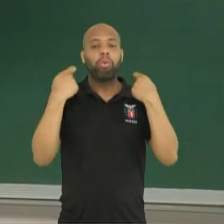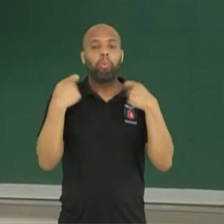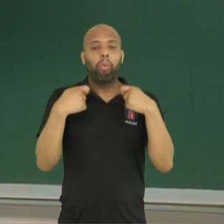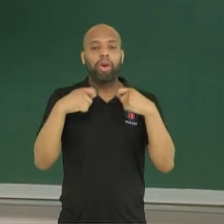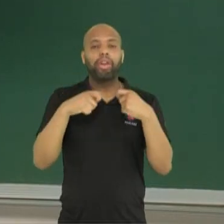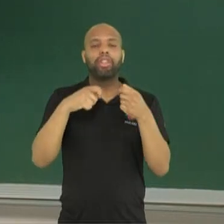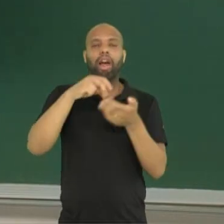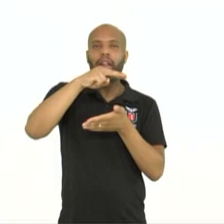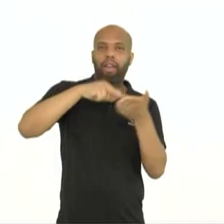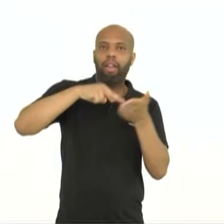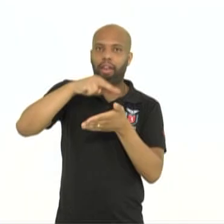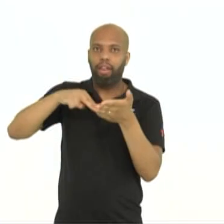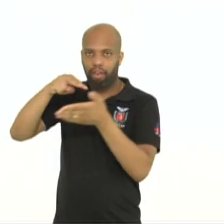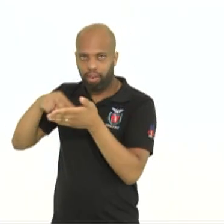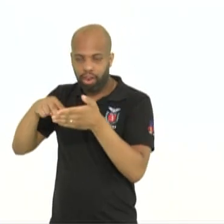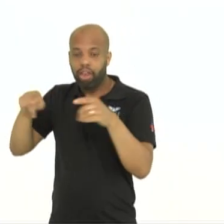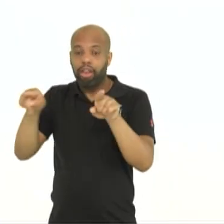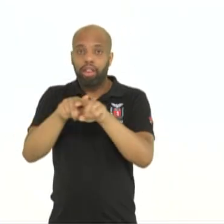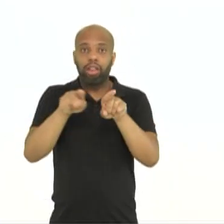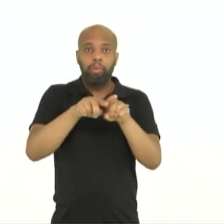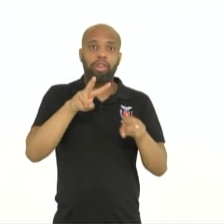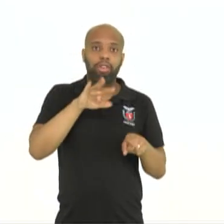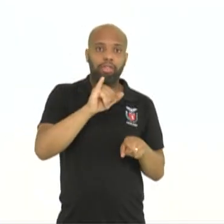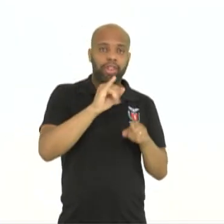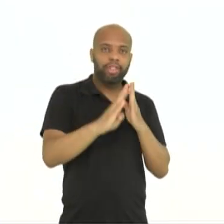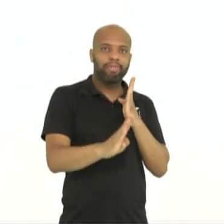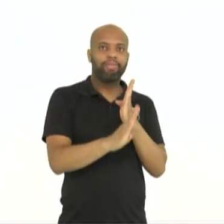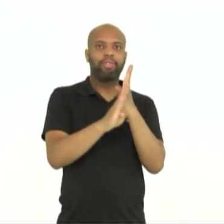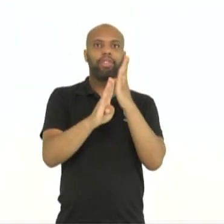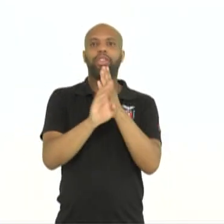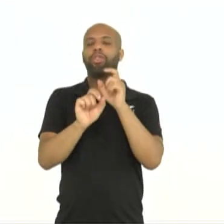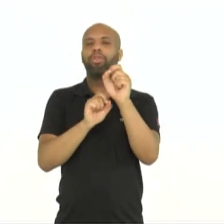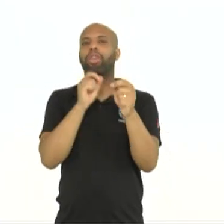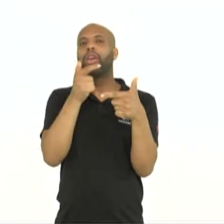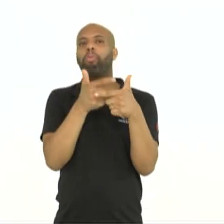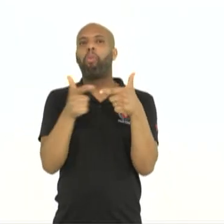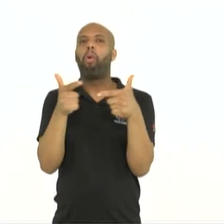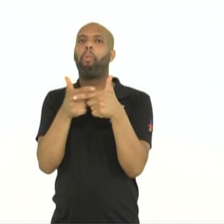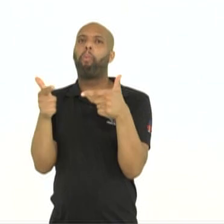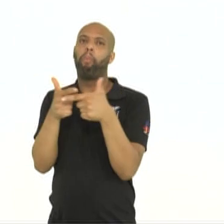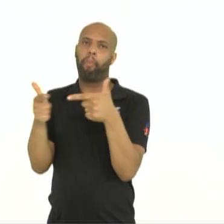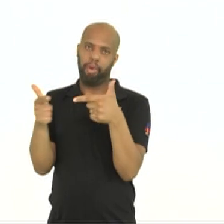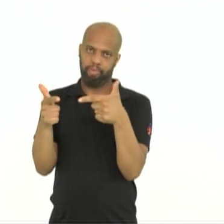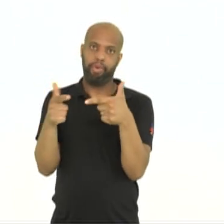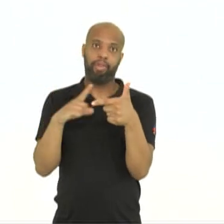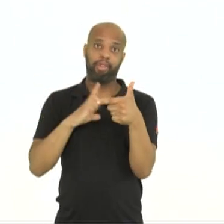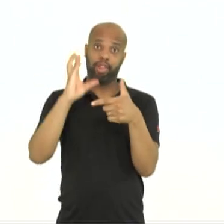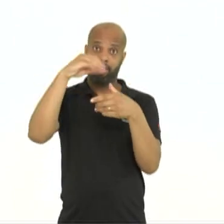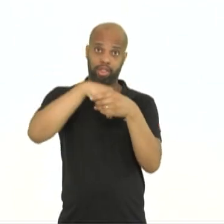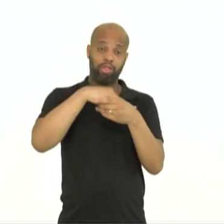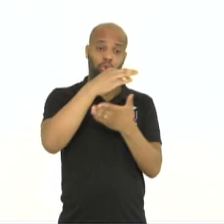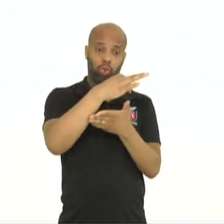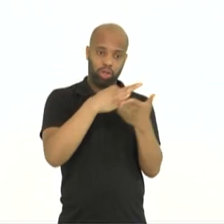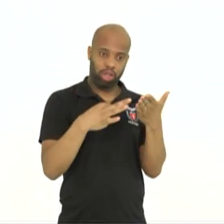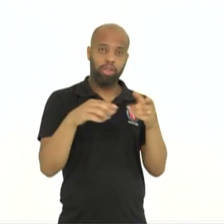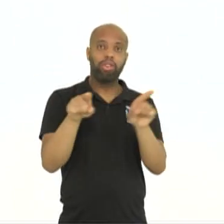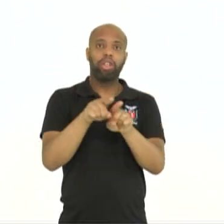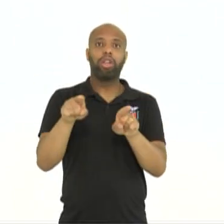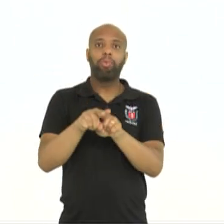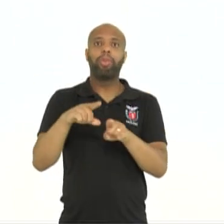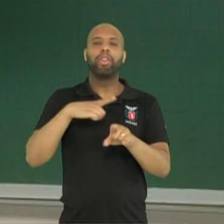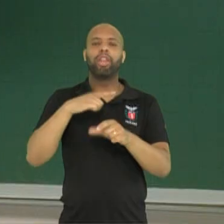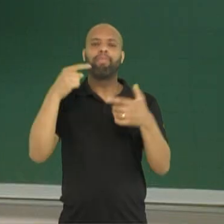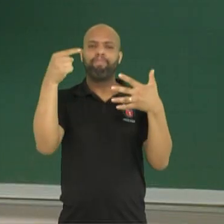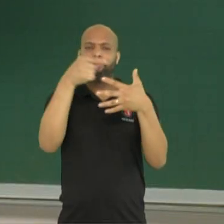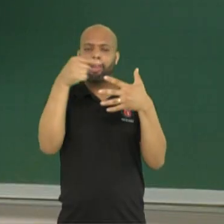fazer a leitura. Vamos identificar o conflito gerador do enredo. E os elementos que constroem a narrativa.